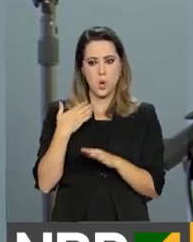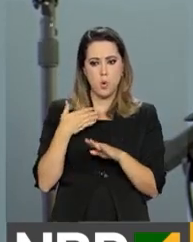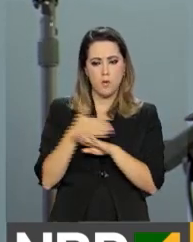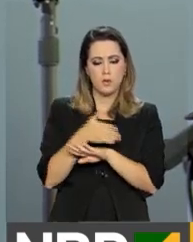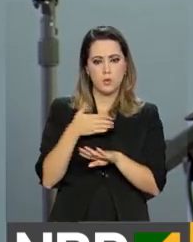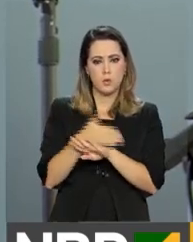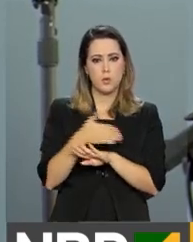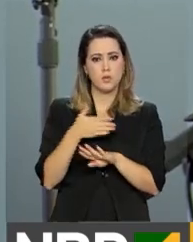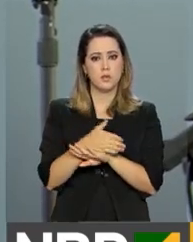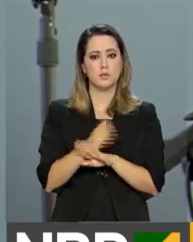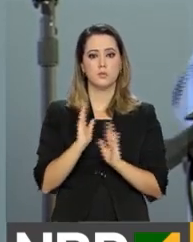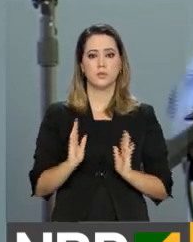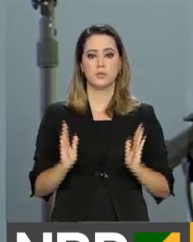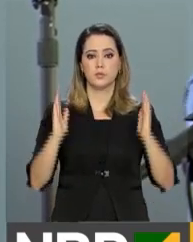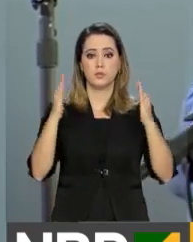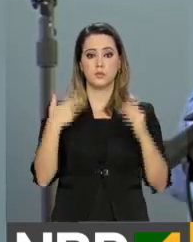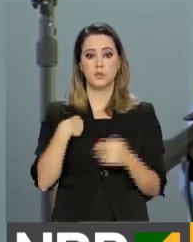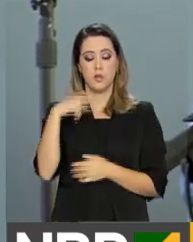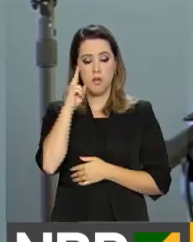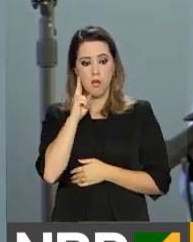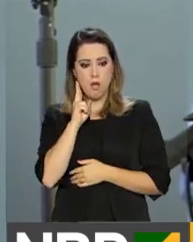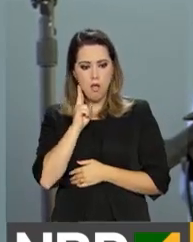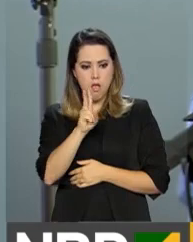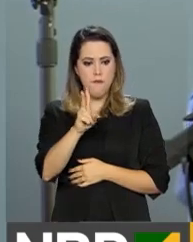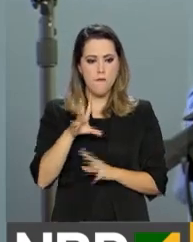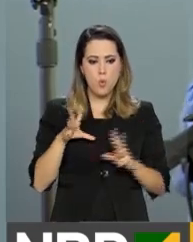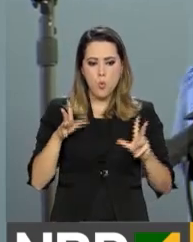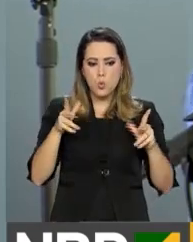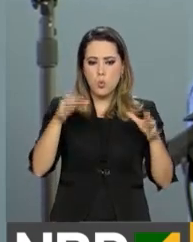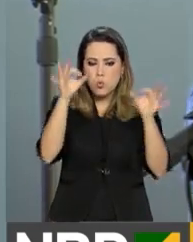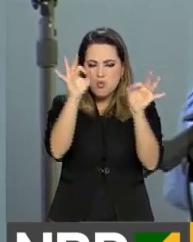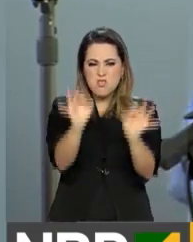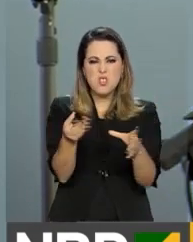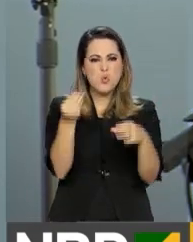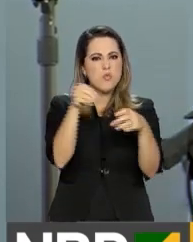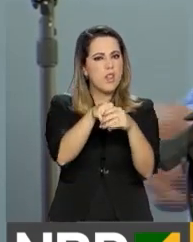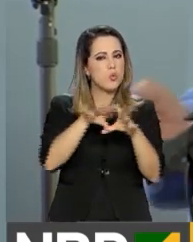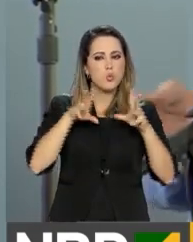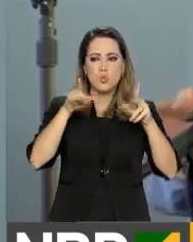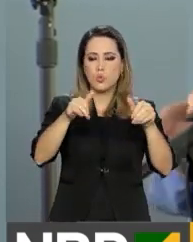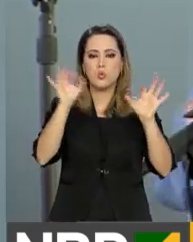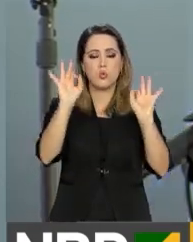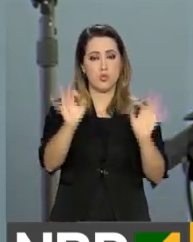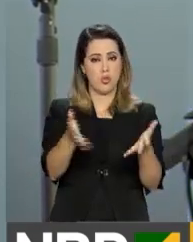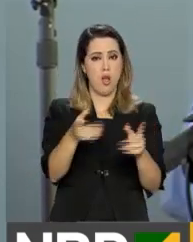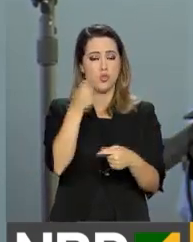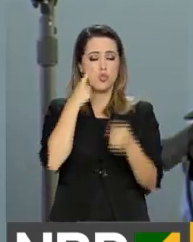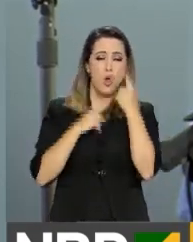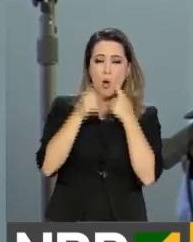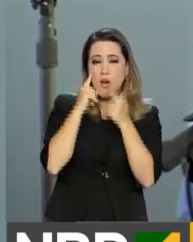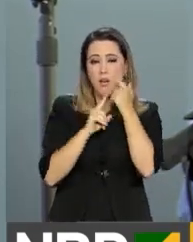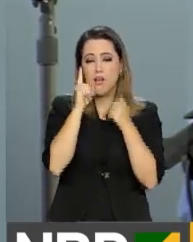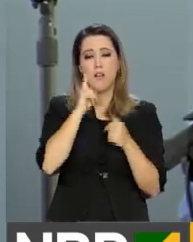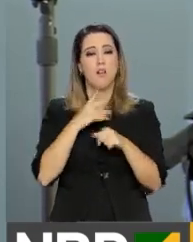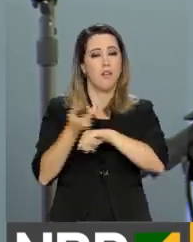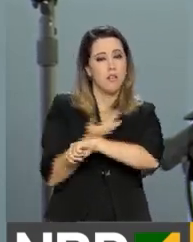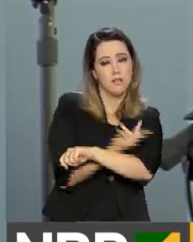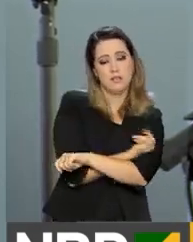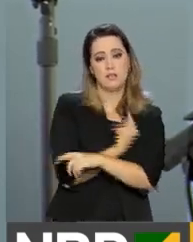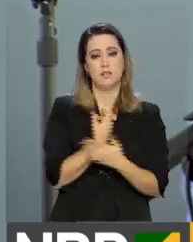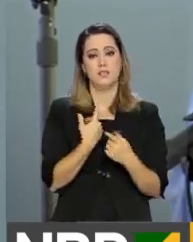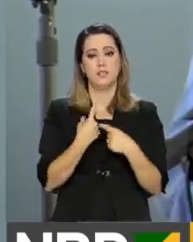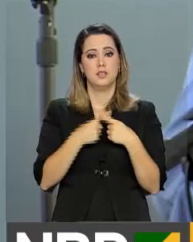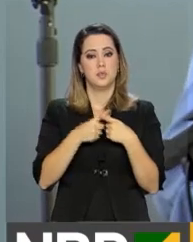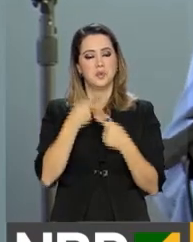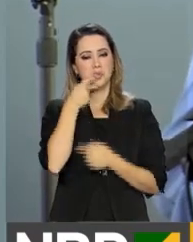no apartamento e deu com o apartamento mobiliado, lacrimejou, chorou, chorou muito. Eu disse,